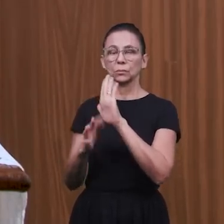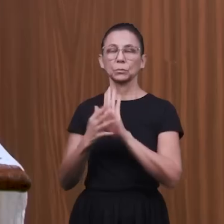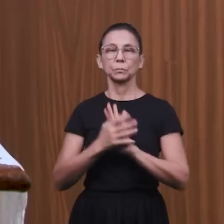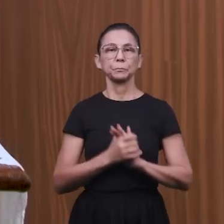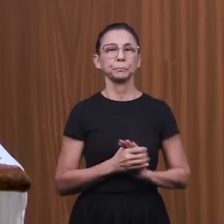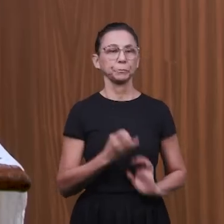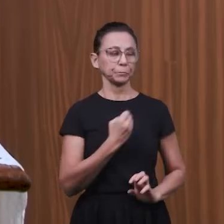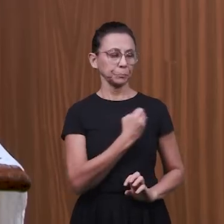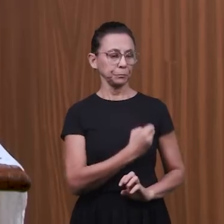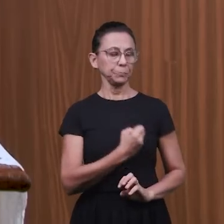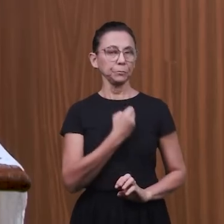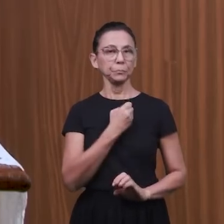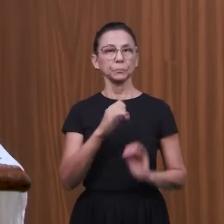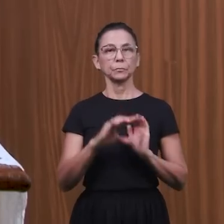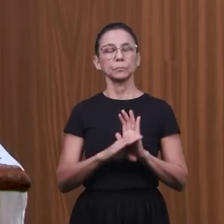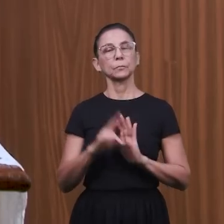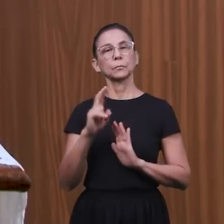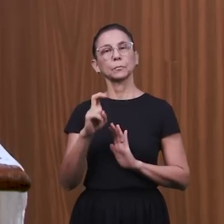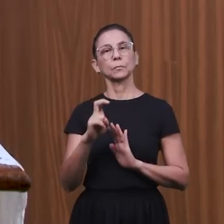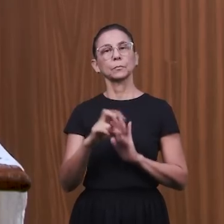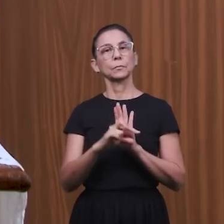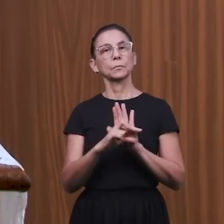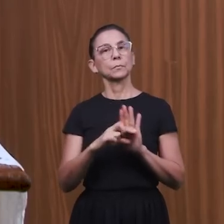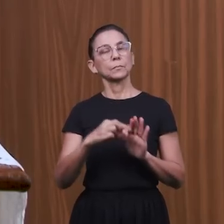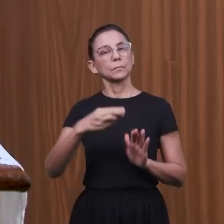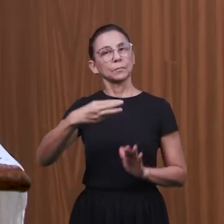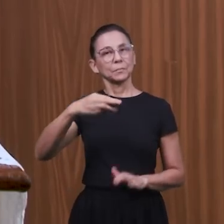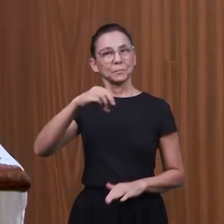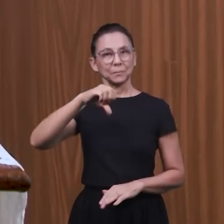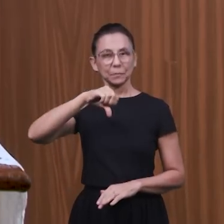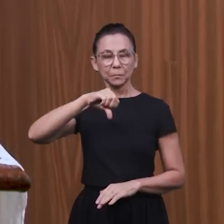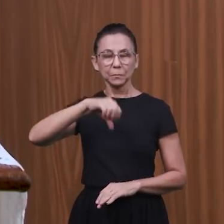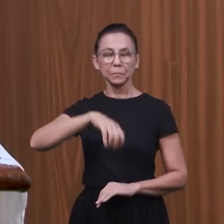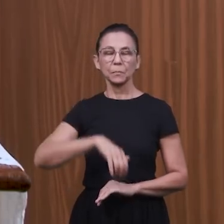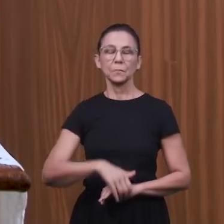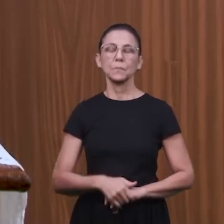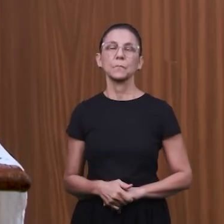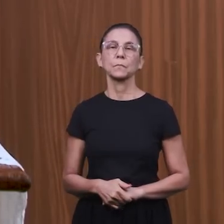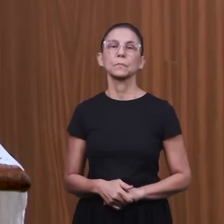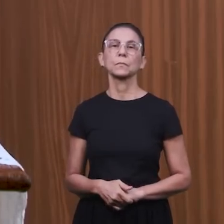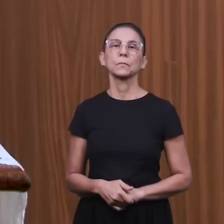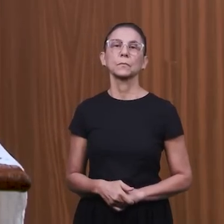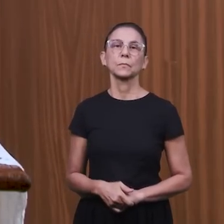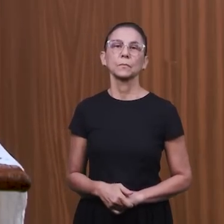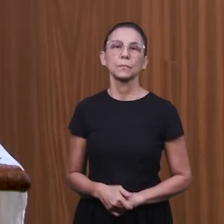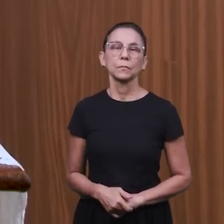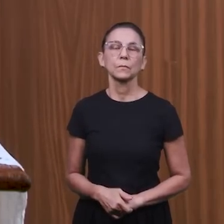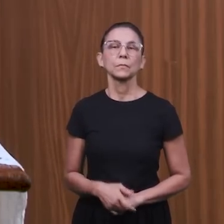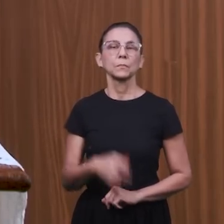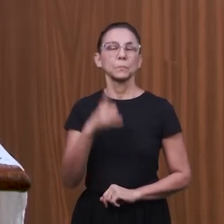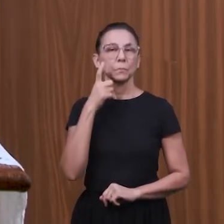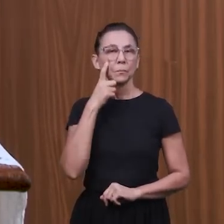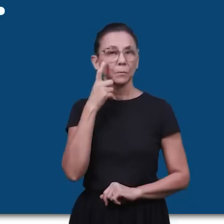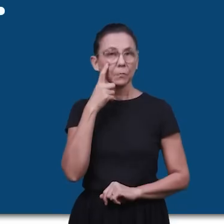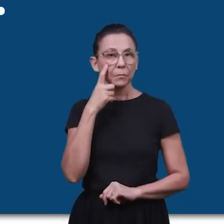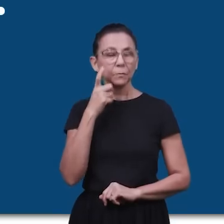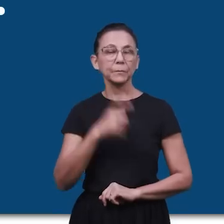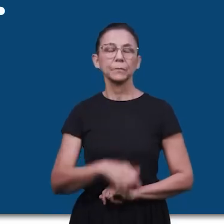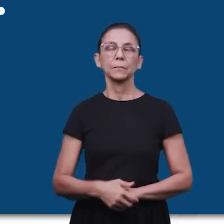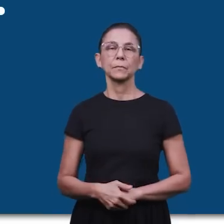está no Evangelho de João, capítulo 5, verso 39. O texto da palavra, então, diz